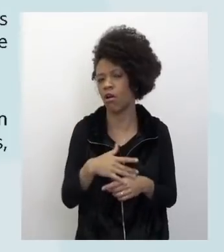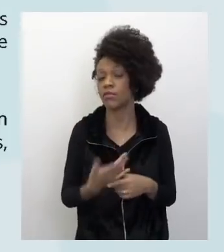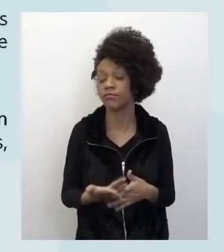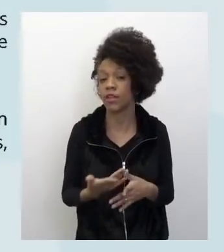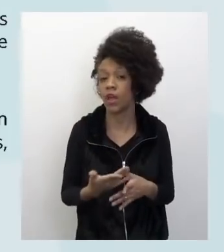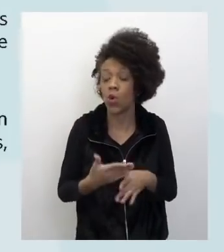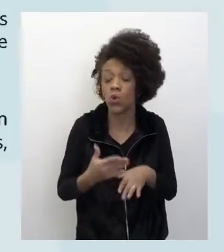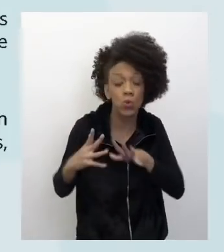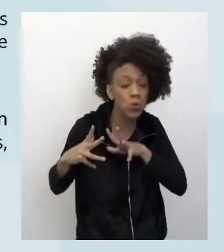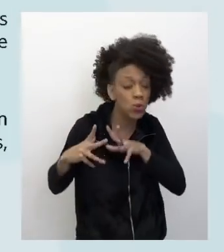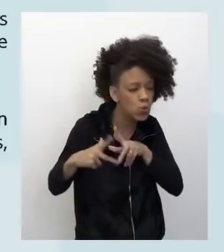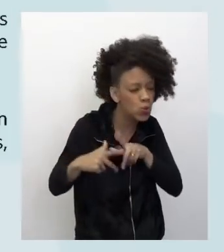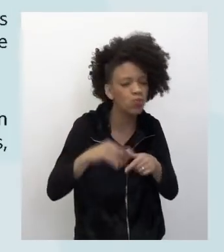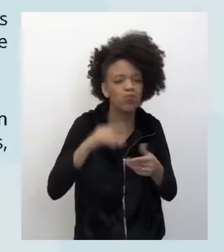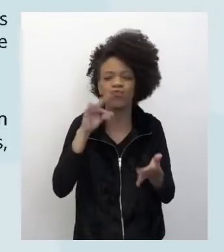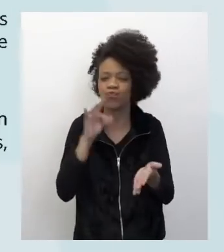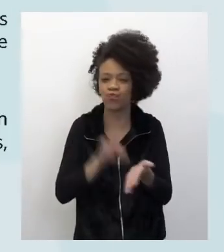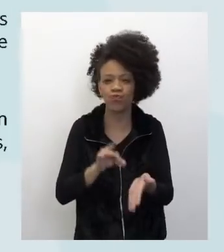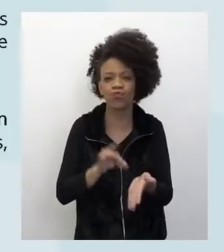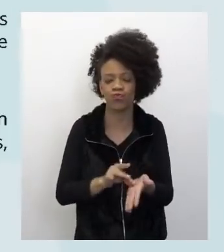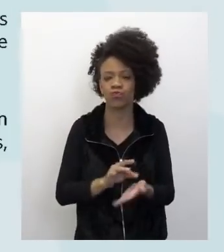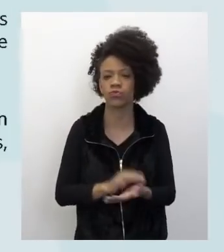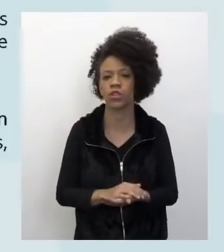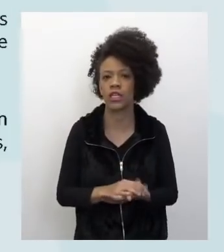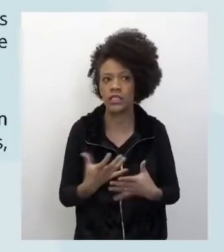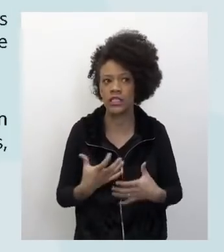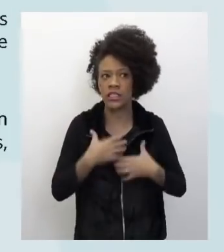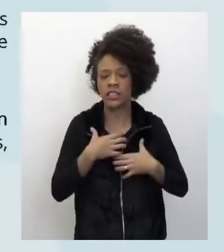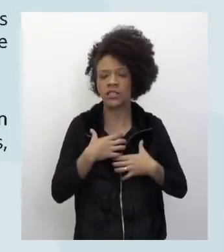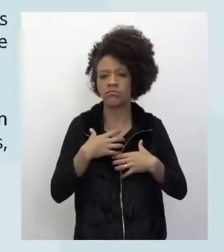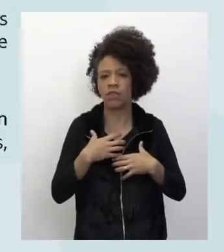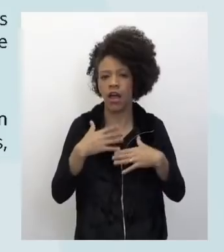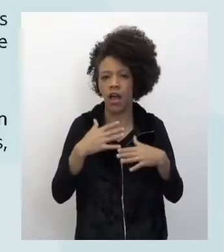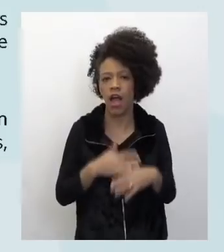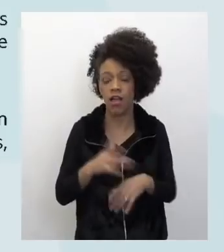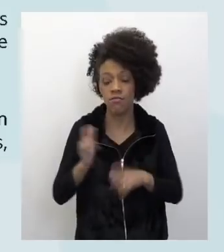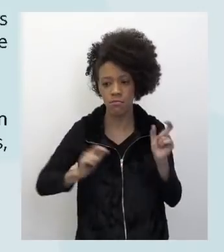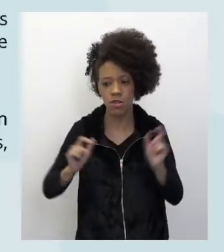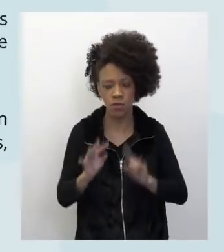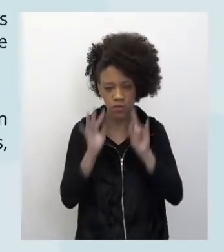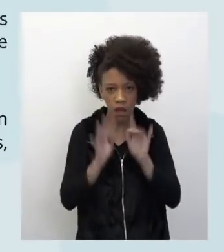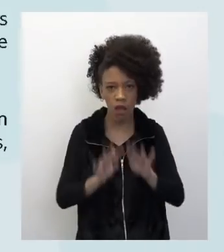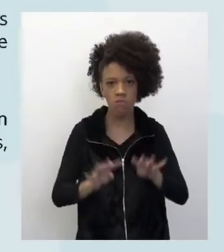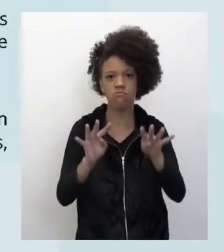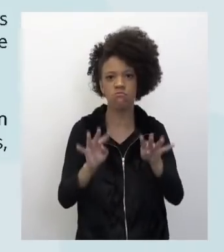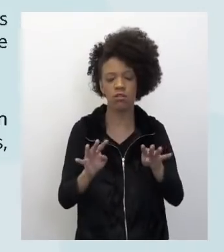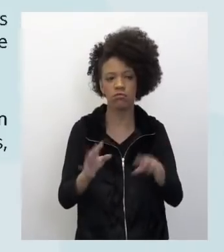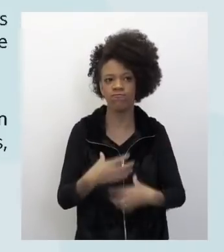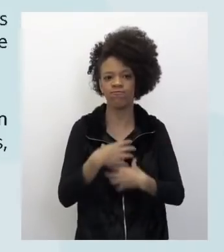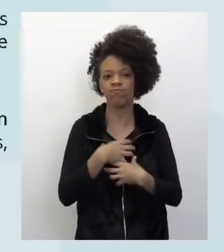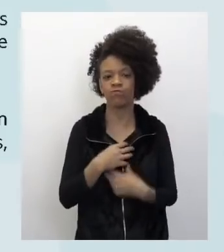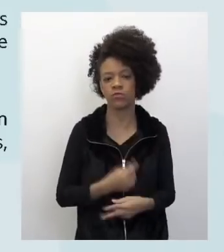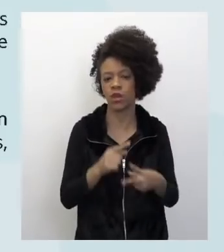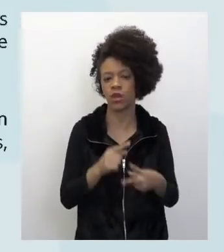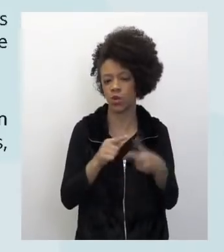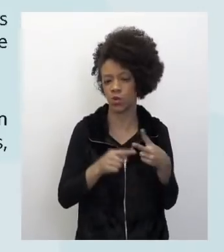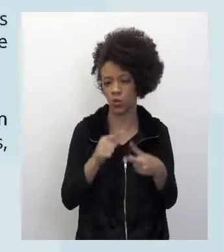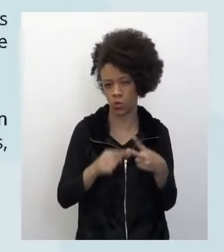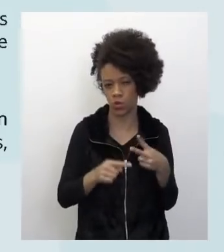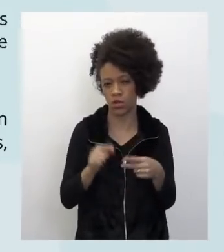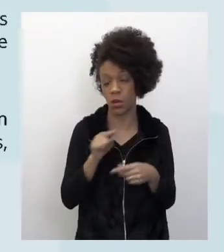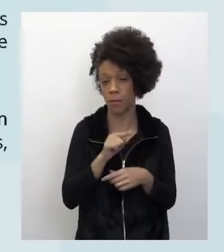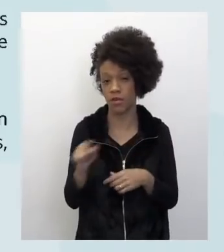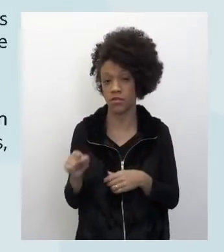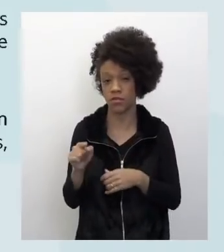são tudo de verdade, causando muita emoção ao espectador. 2 apresentações deles para vocês poderem ver na internet.